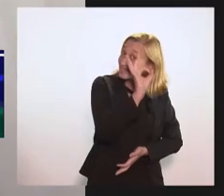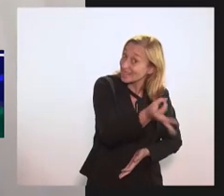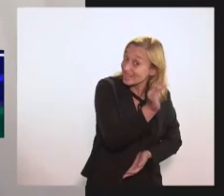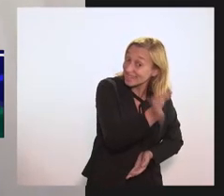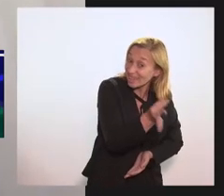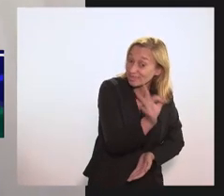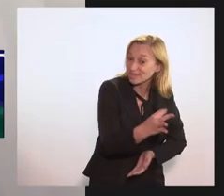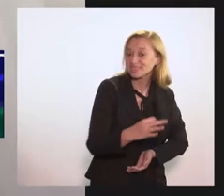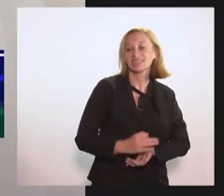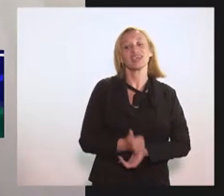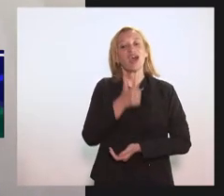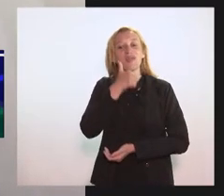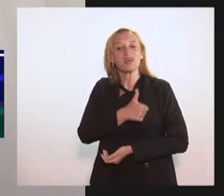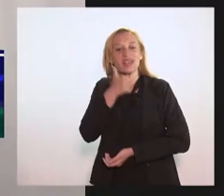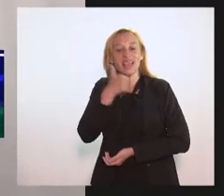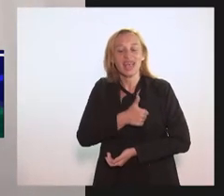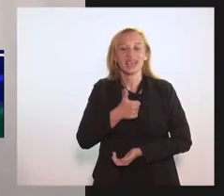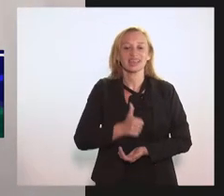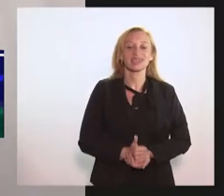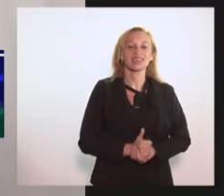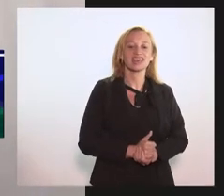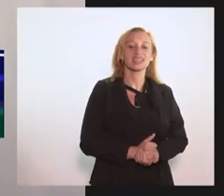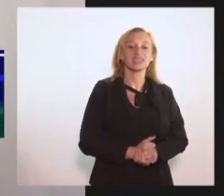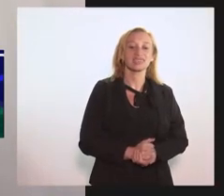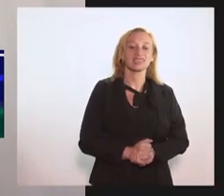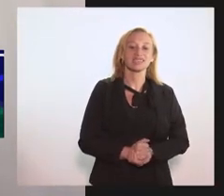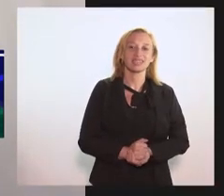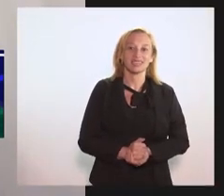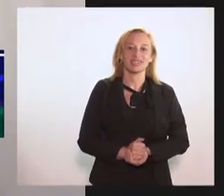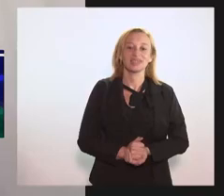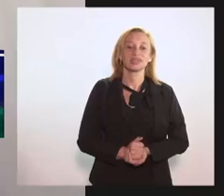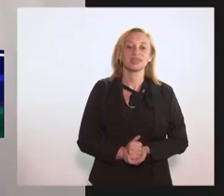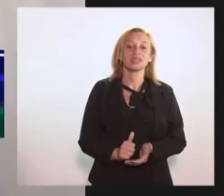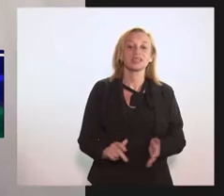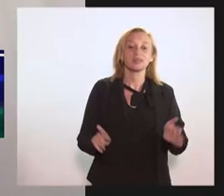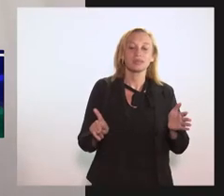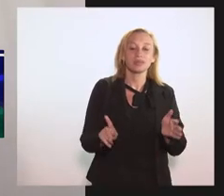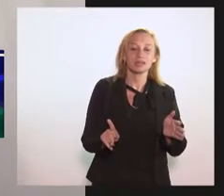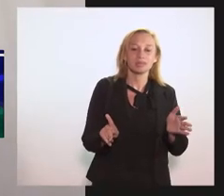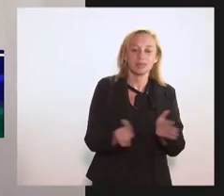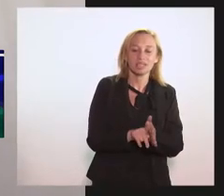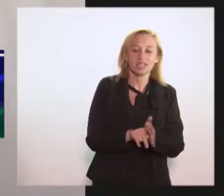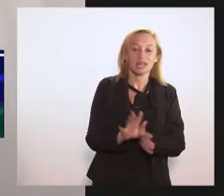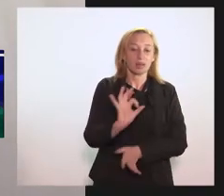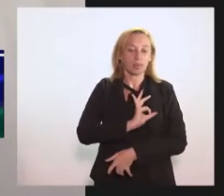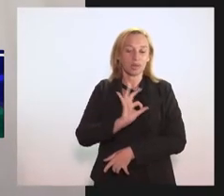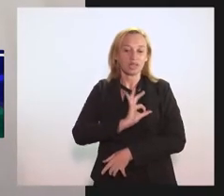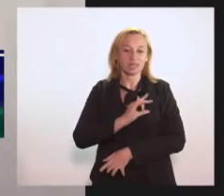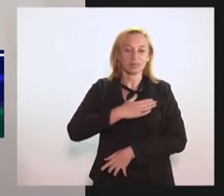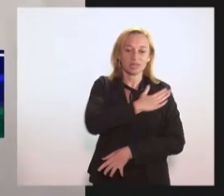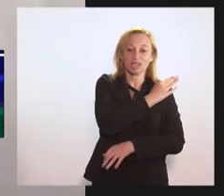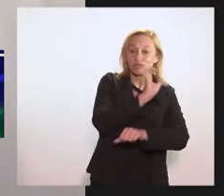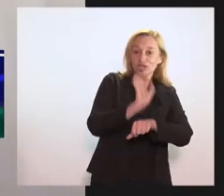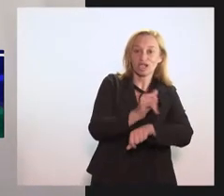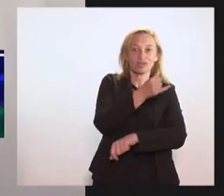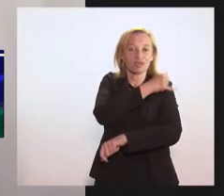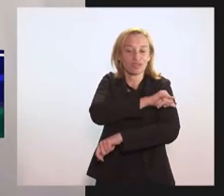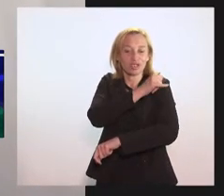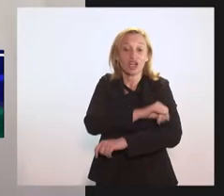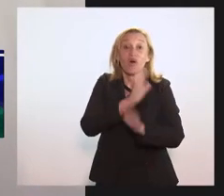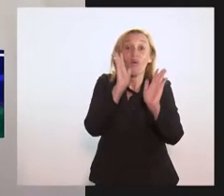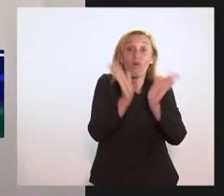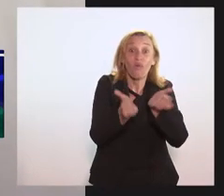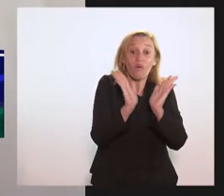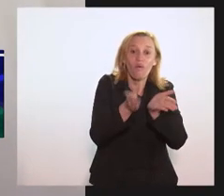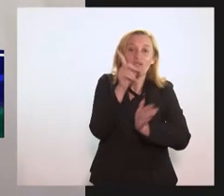justamente as mulheres que fazem parte da Polícia Militar do Estado do Rio de Janeiro. Hoje,